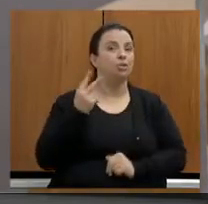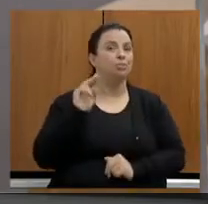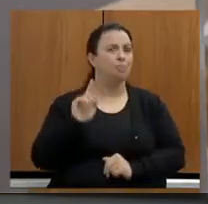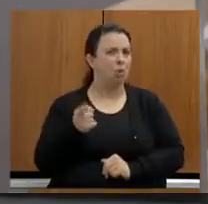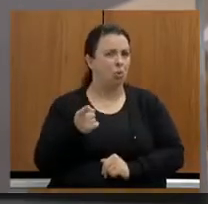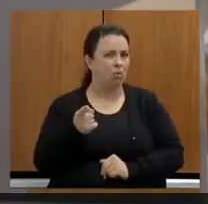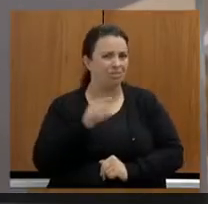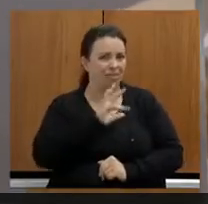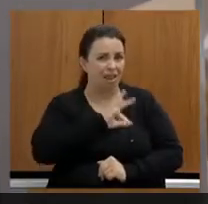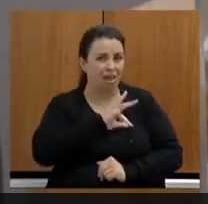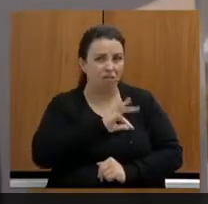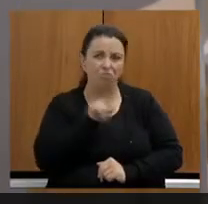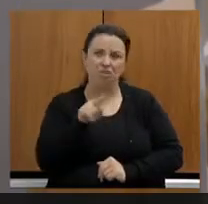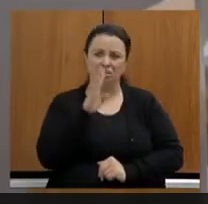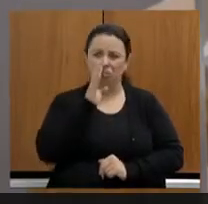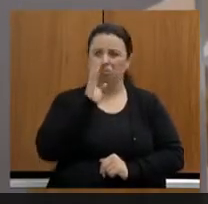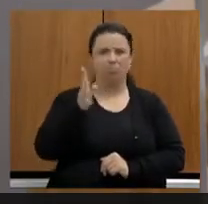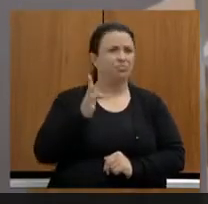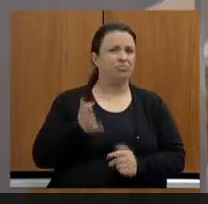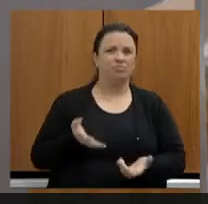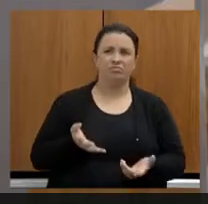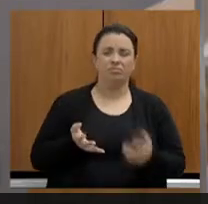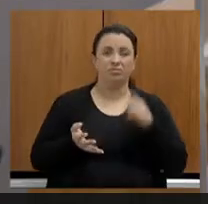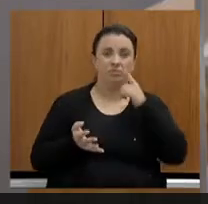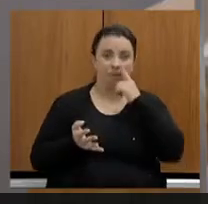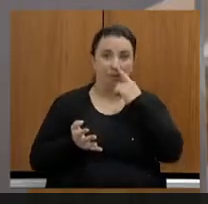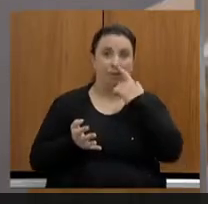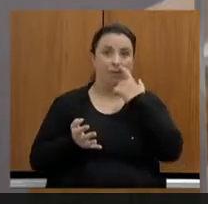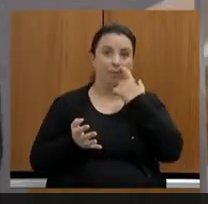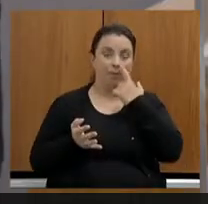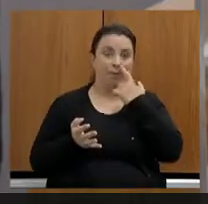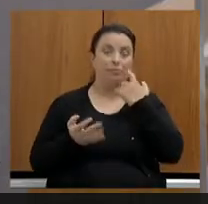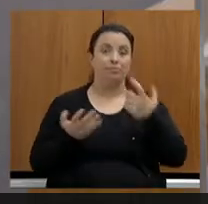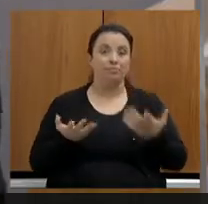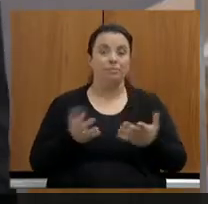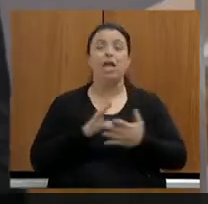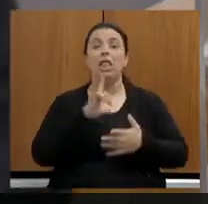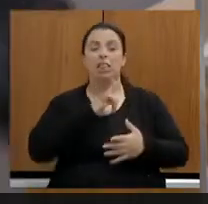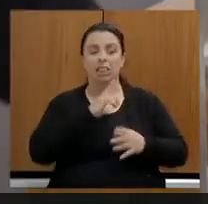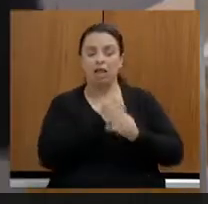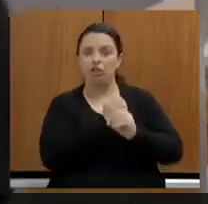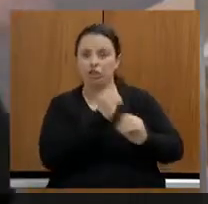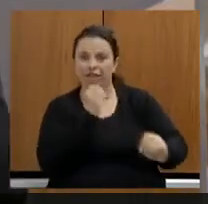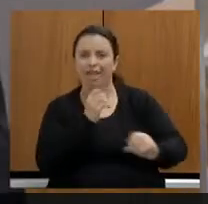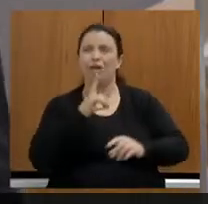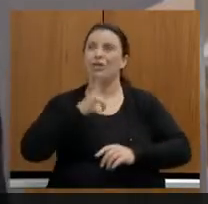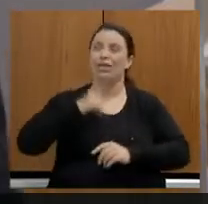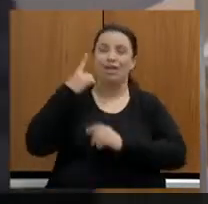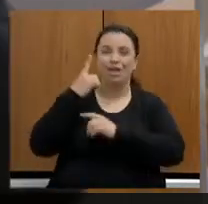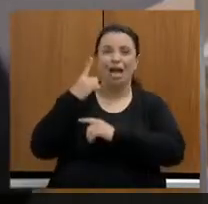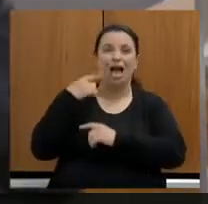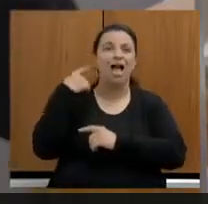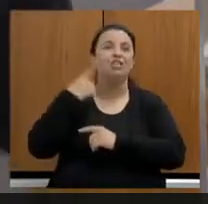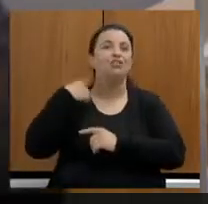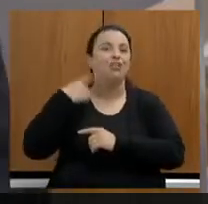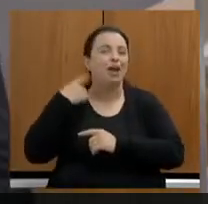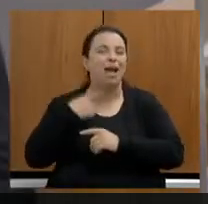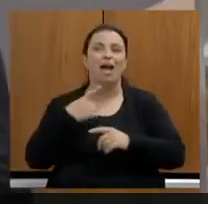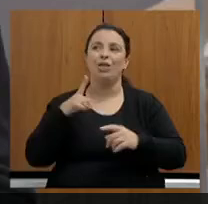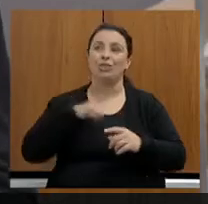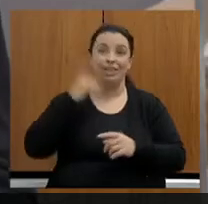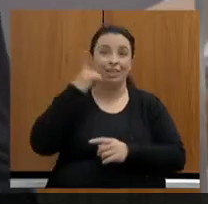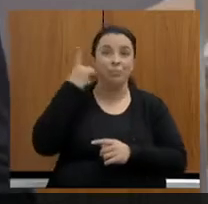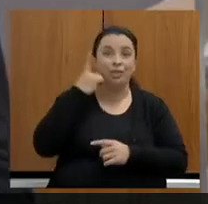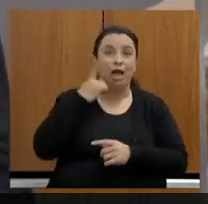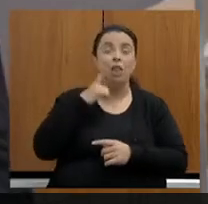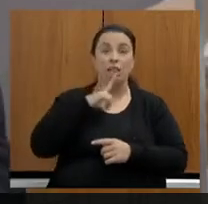se cada profissão tiver a gratidão de entender esse existe hoje o engenheiro existe o advogado existe Deputado existisse